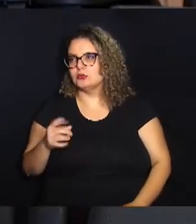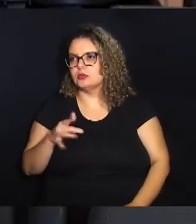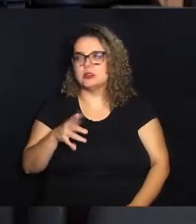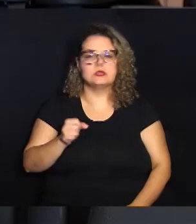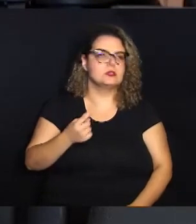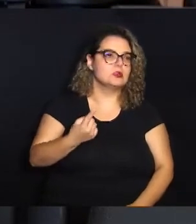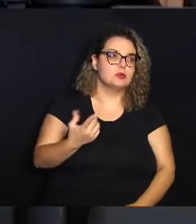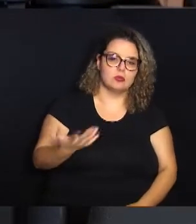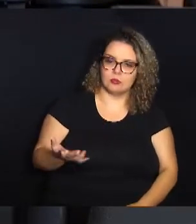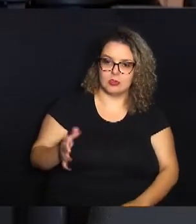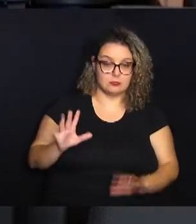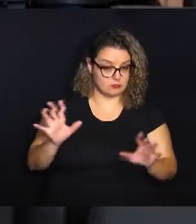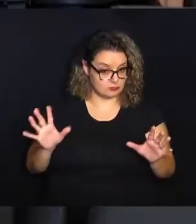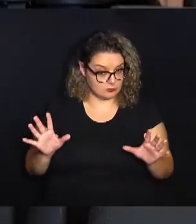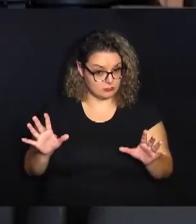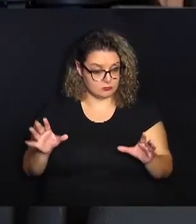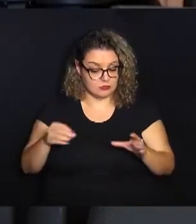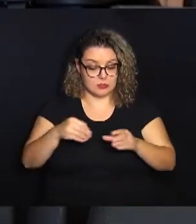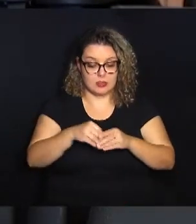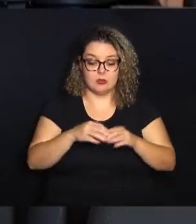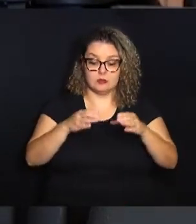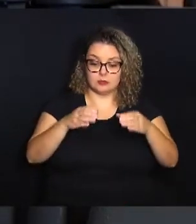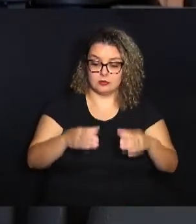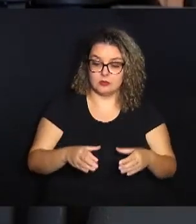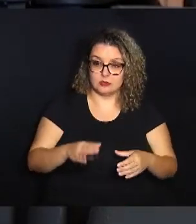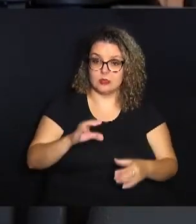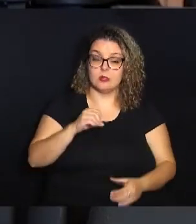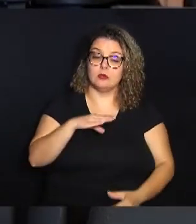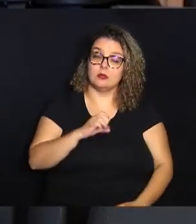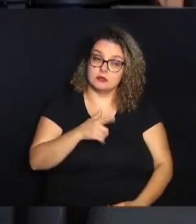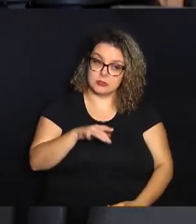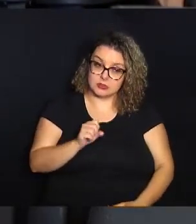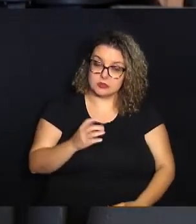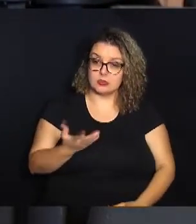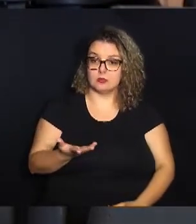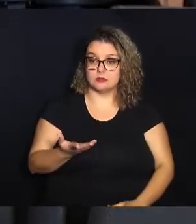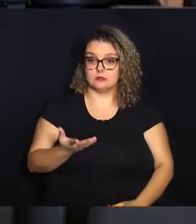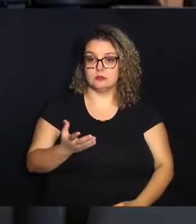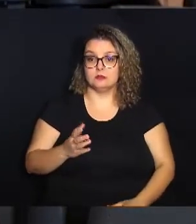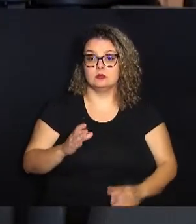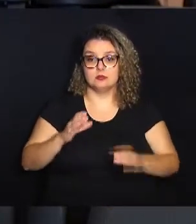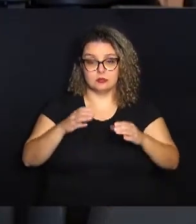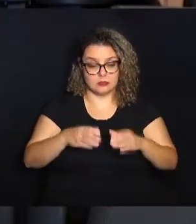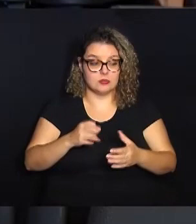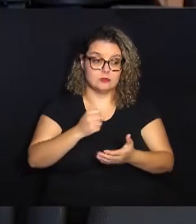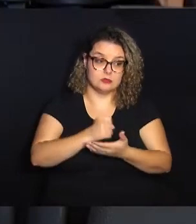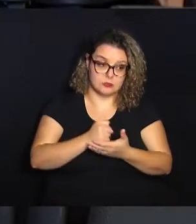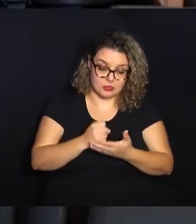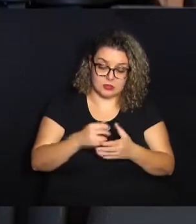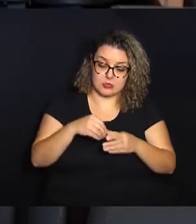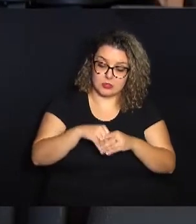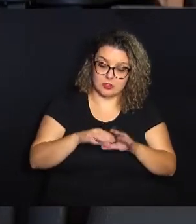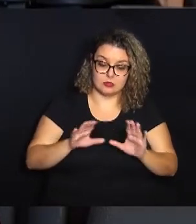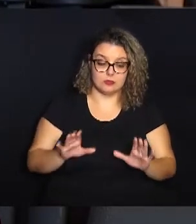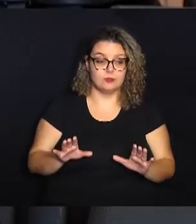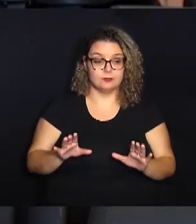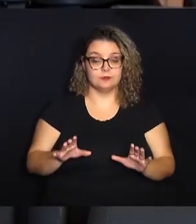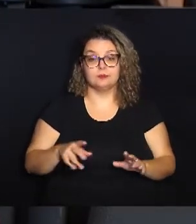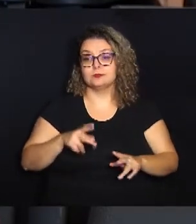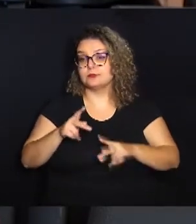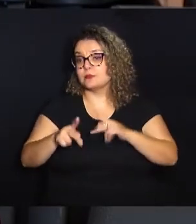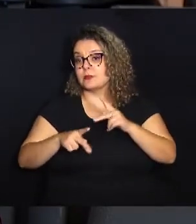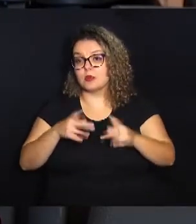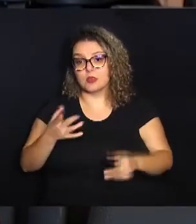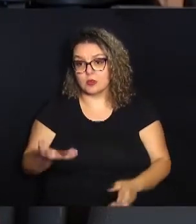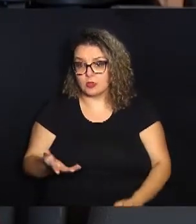uma linha, enfim, isso está ali no bloco da concessão, né? Está no bloco do contrato. E aí a